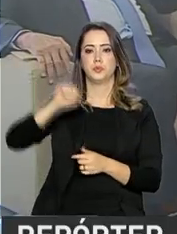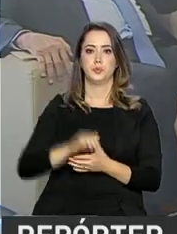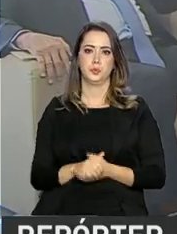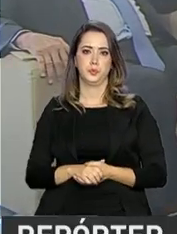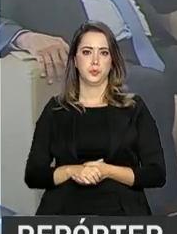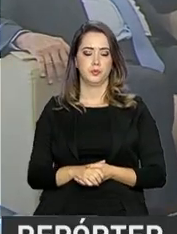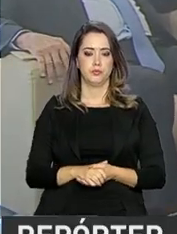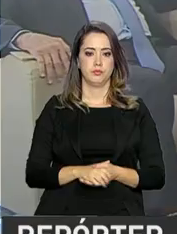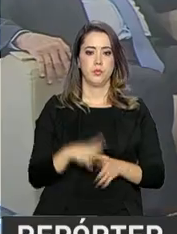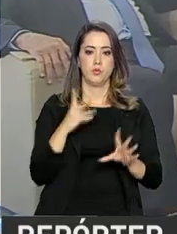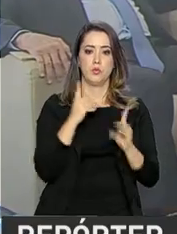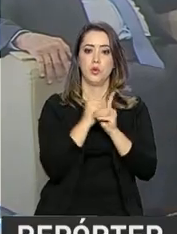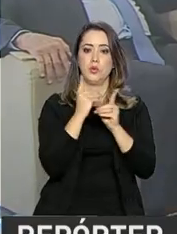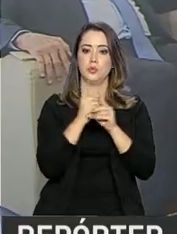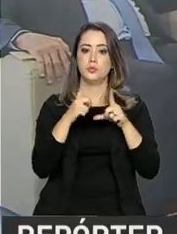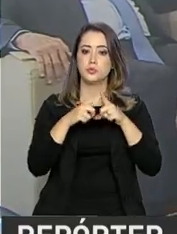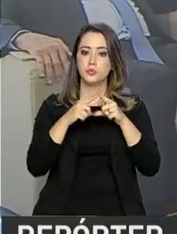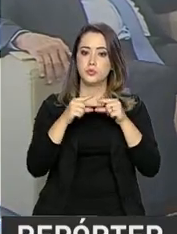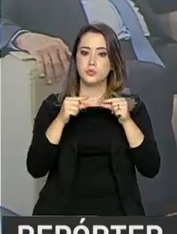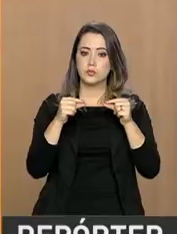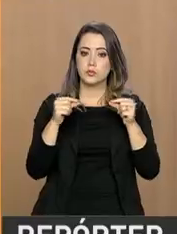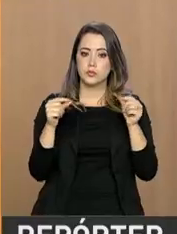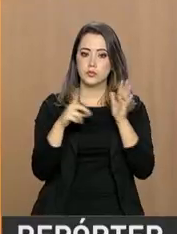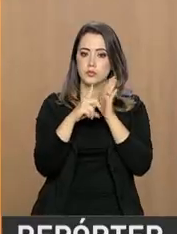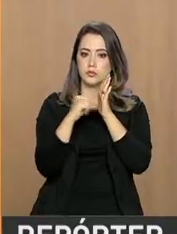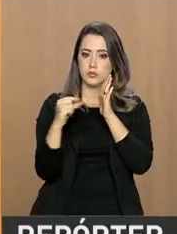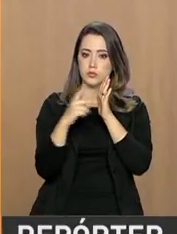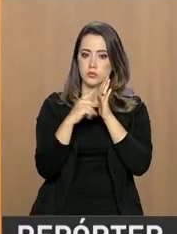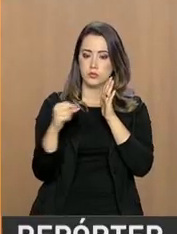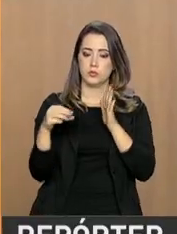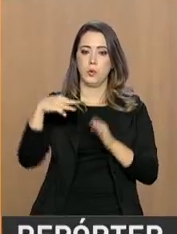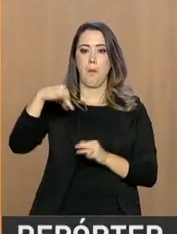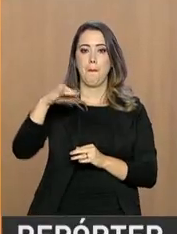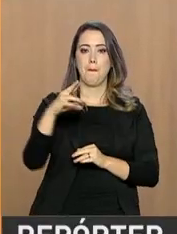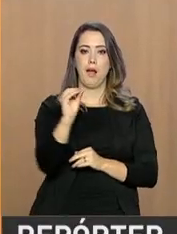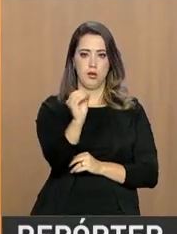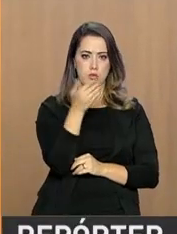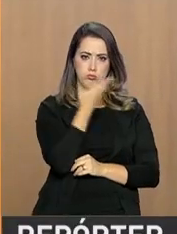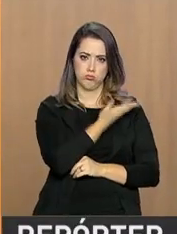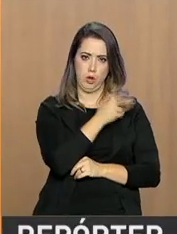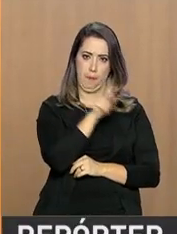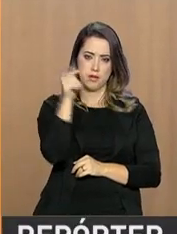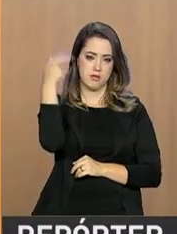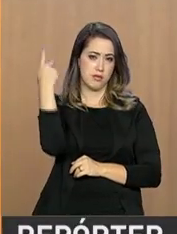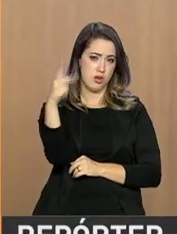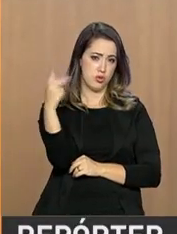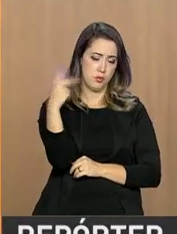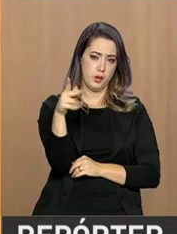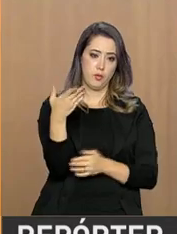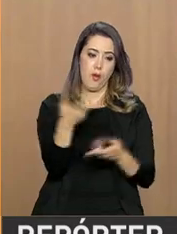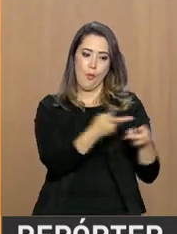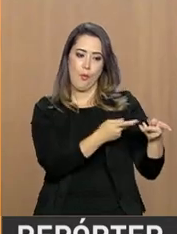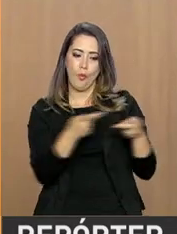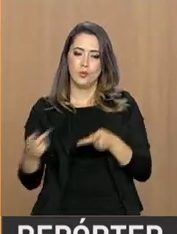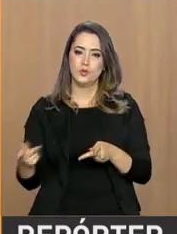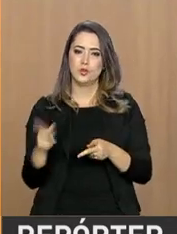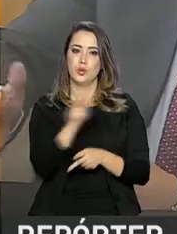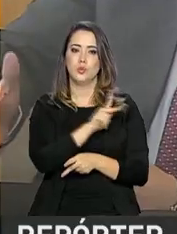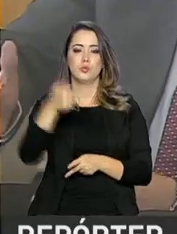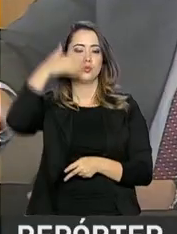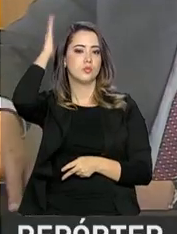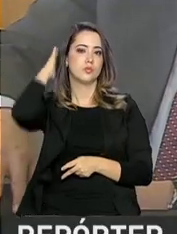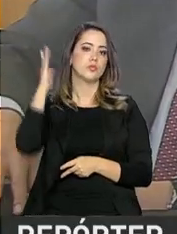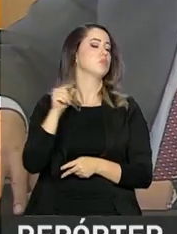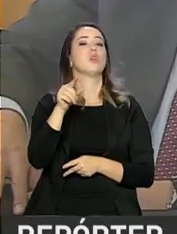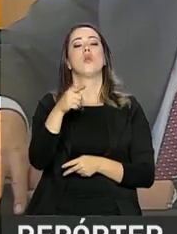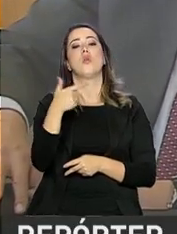No encontro no Palácio do Planalto, Mário Abdo Benítez convidou Michel Temer para sua posse no dia 15 de agosto. Ele